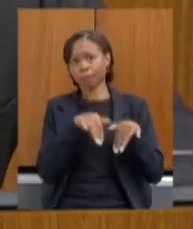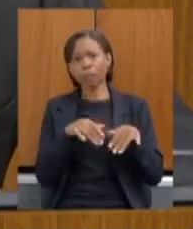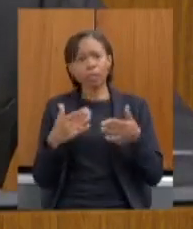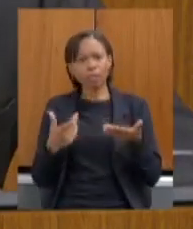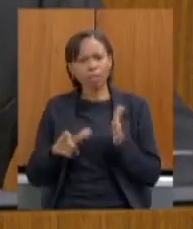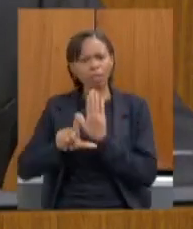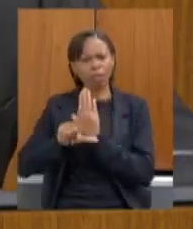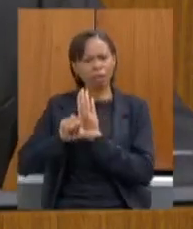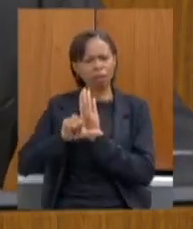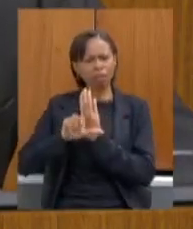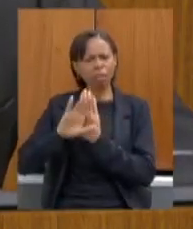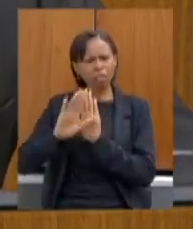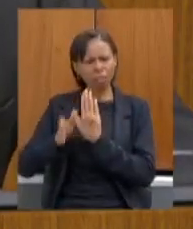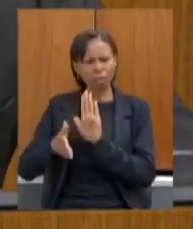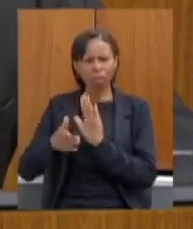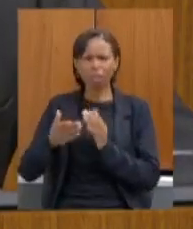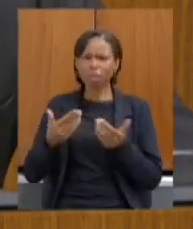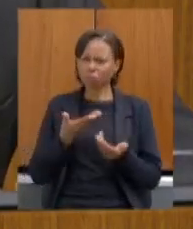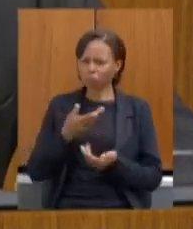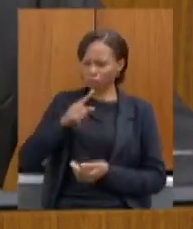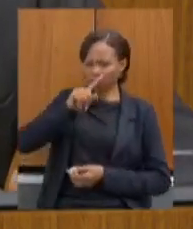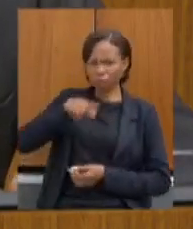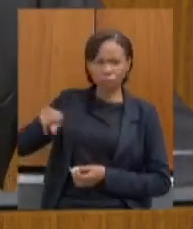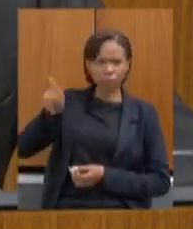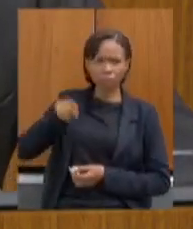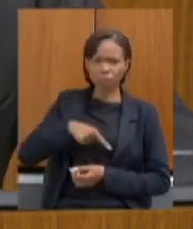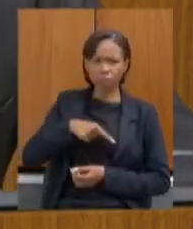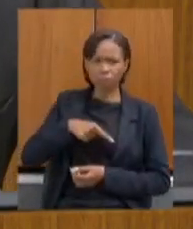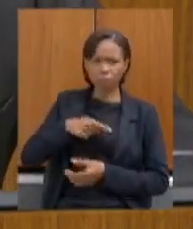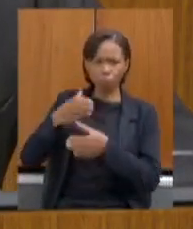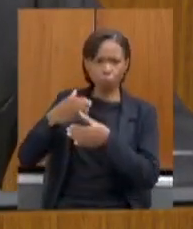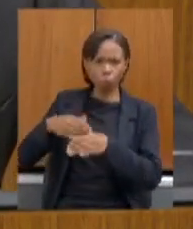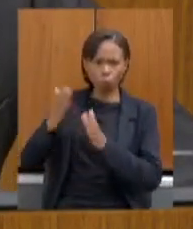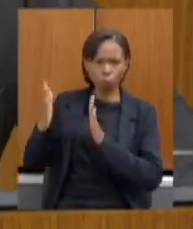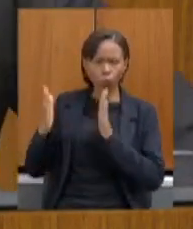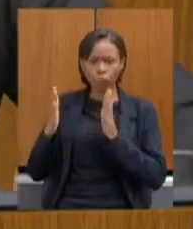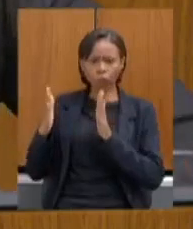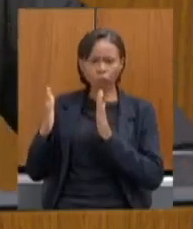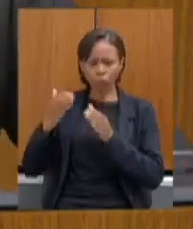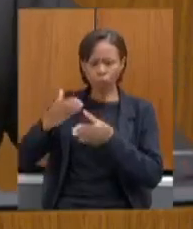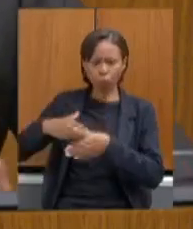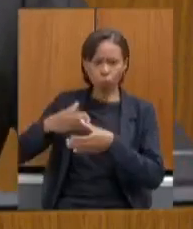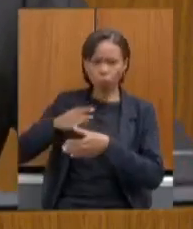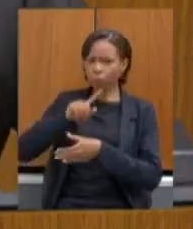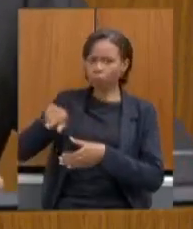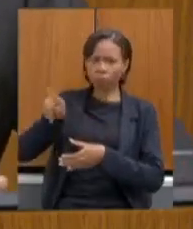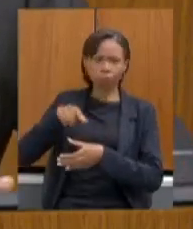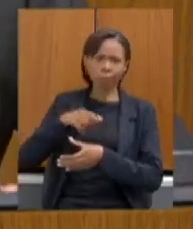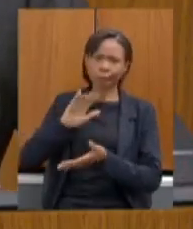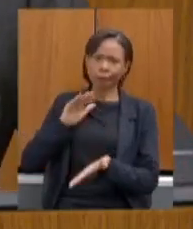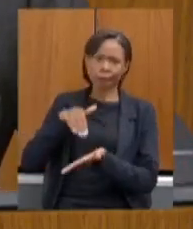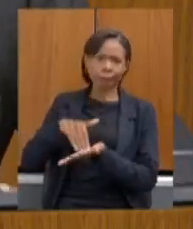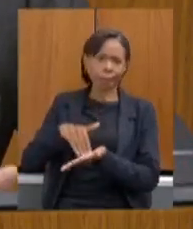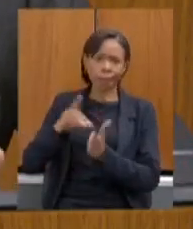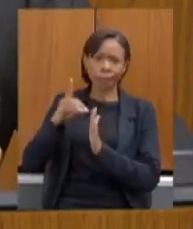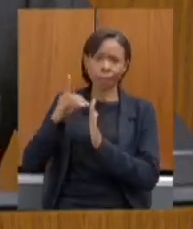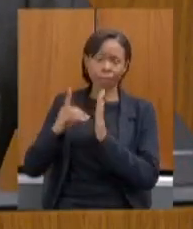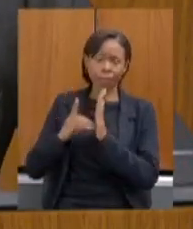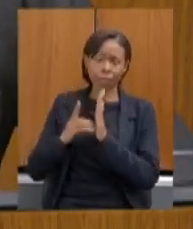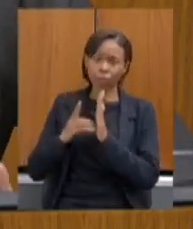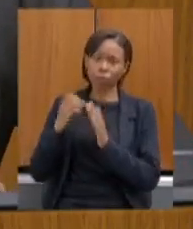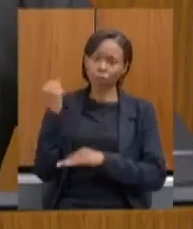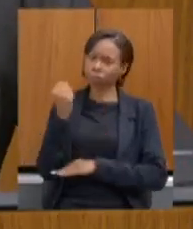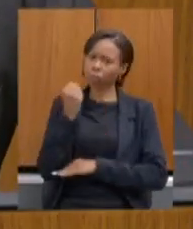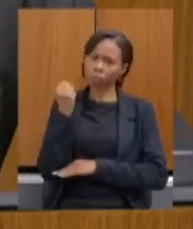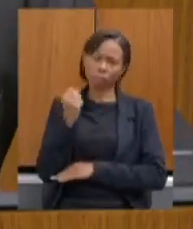suspendendo os concursos públicos, suspendendo a validade do concurso público até o final do decreto de calamidade pública.